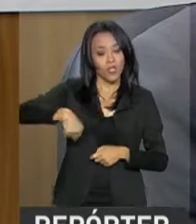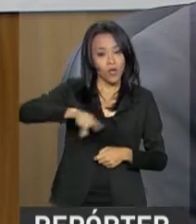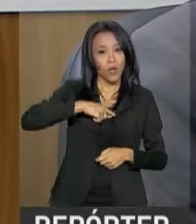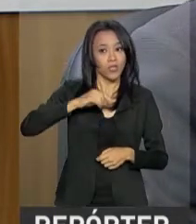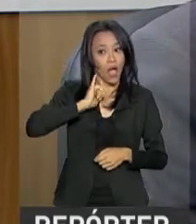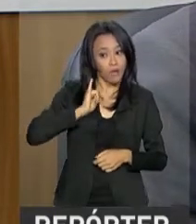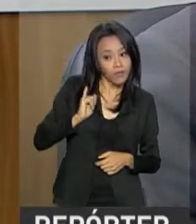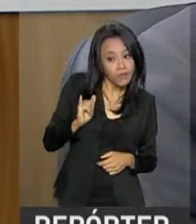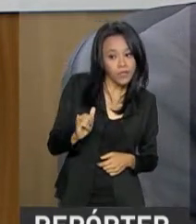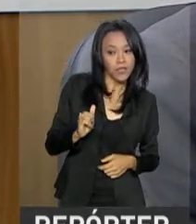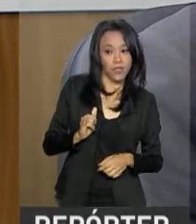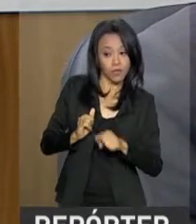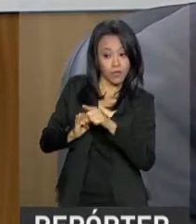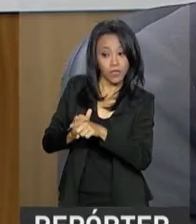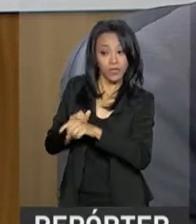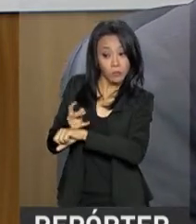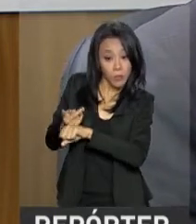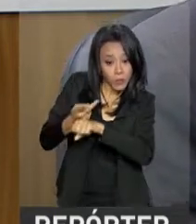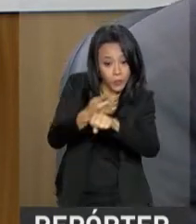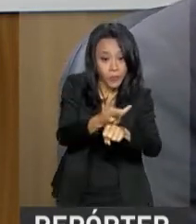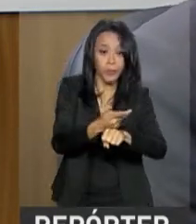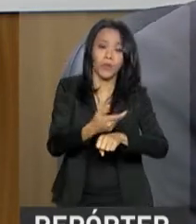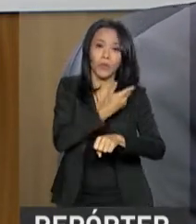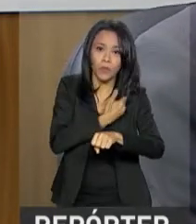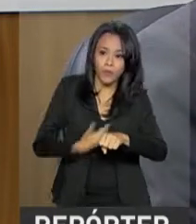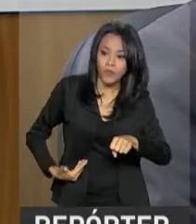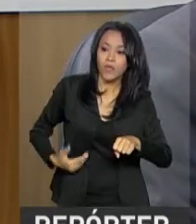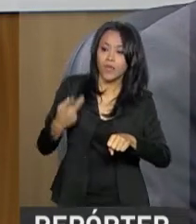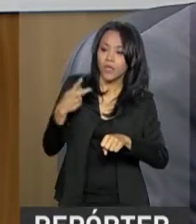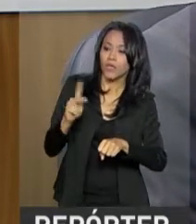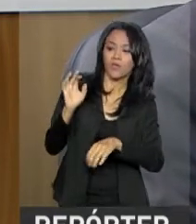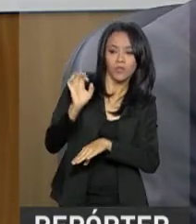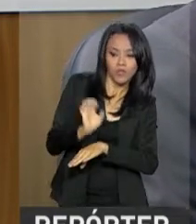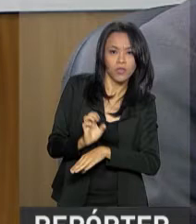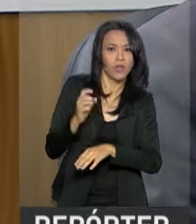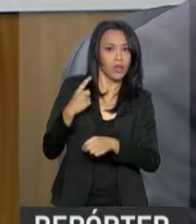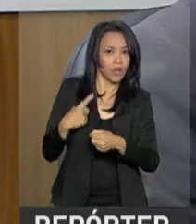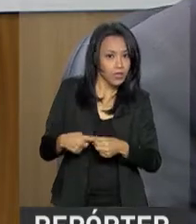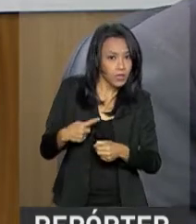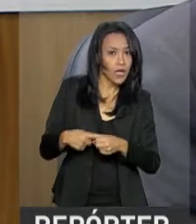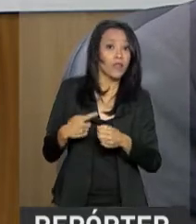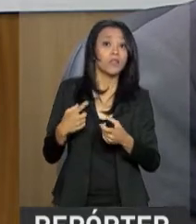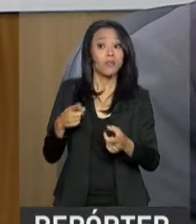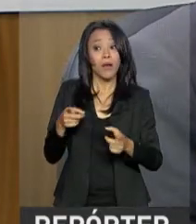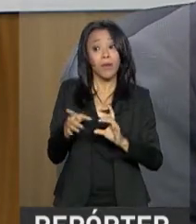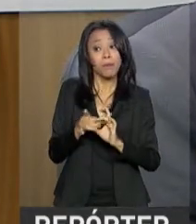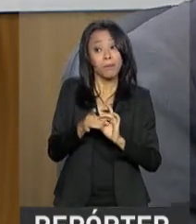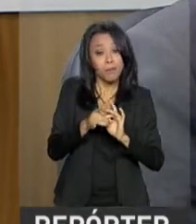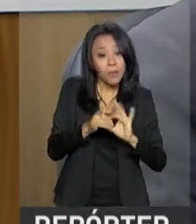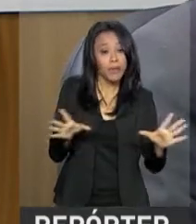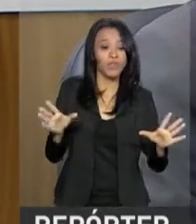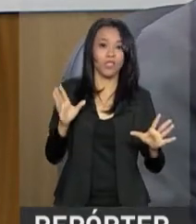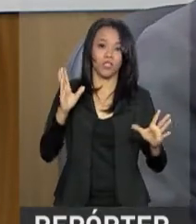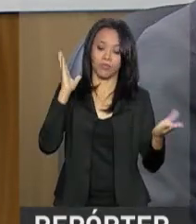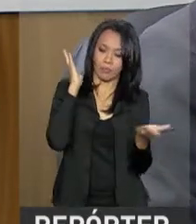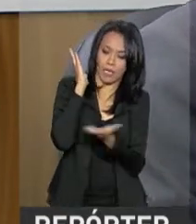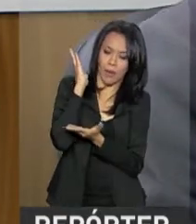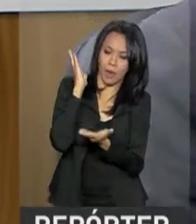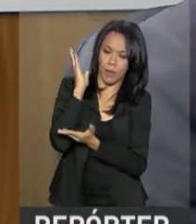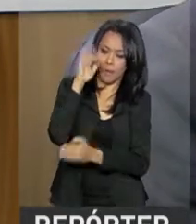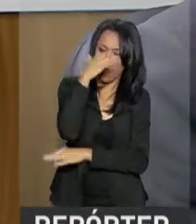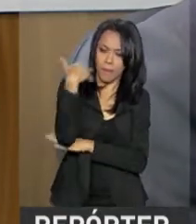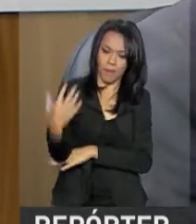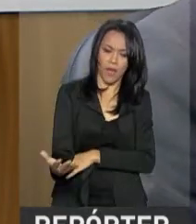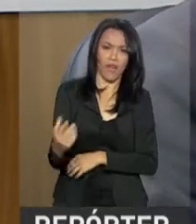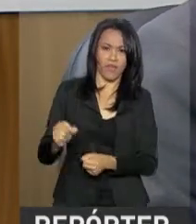alerta e procurem as autoridades e solicite autorização antes de proceder o desmatamento fazem desmatamento